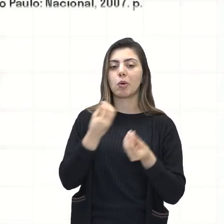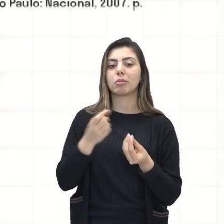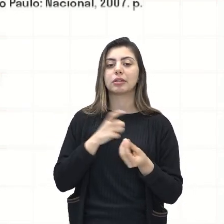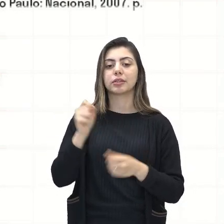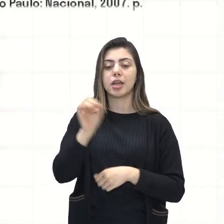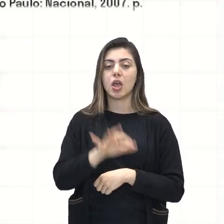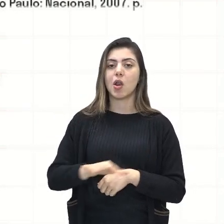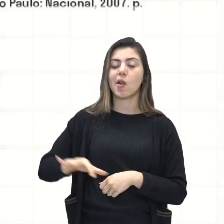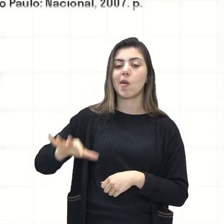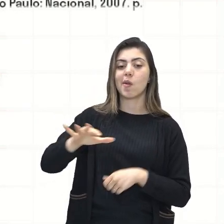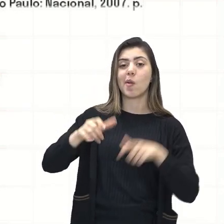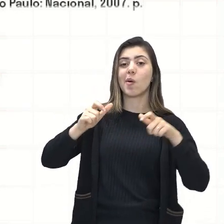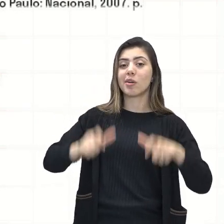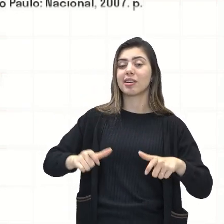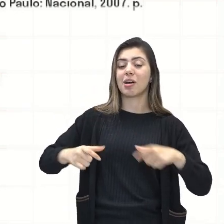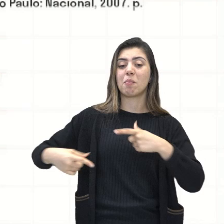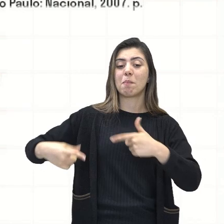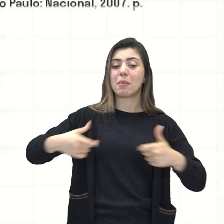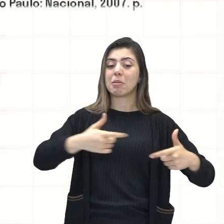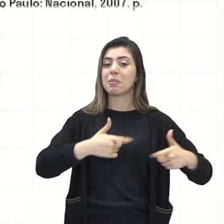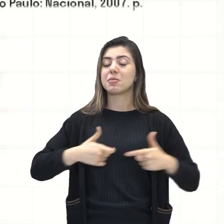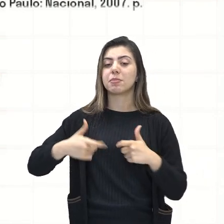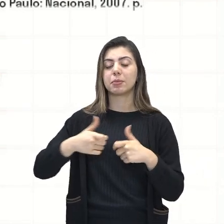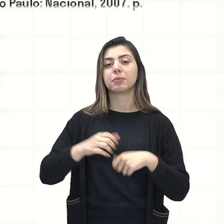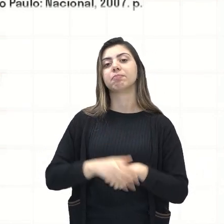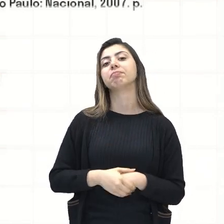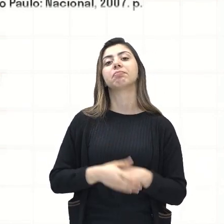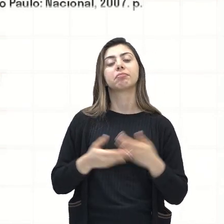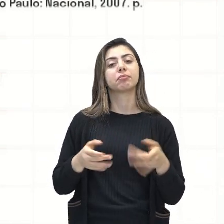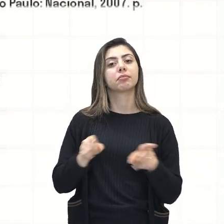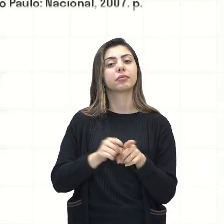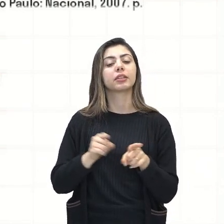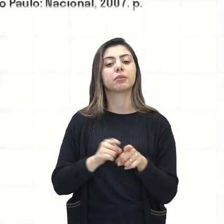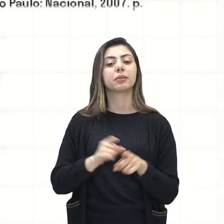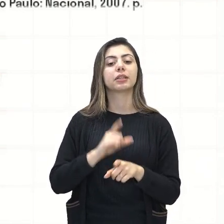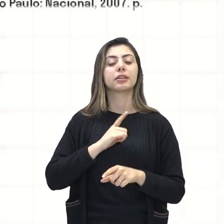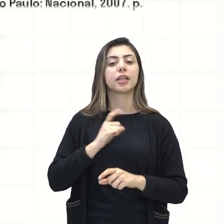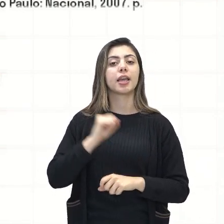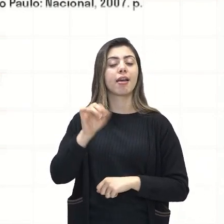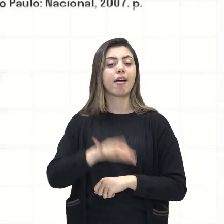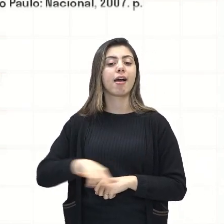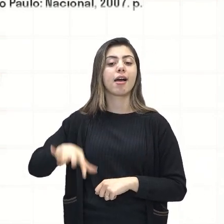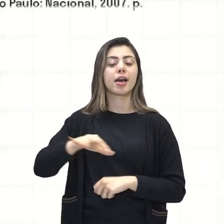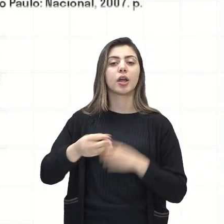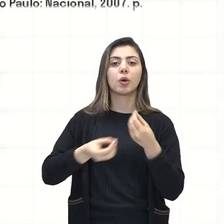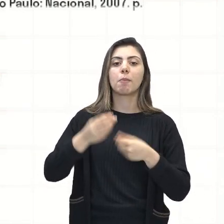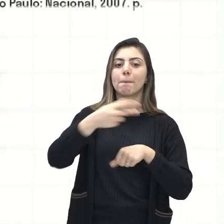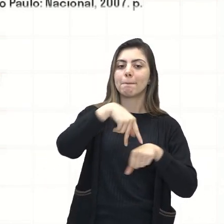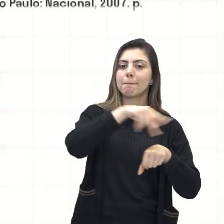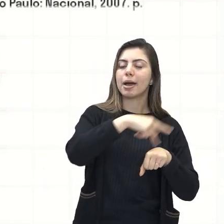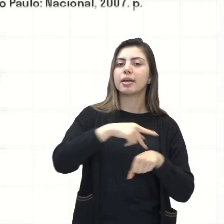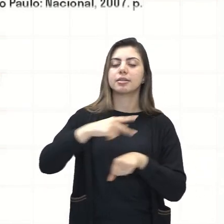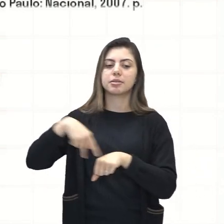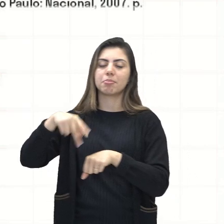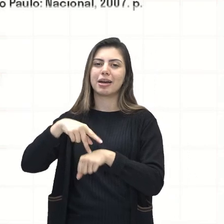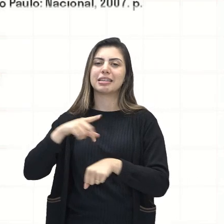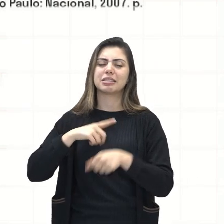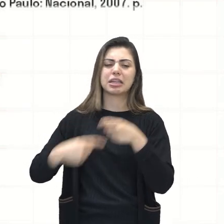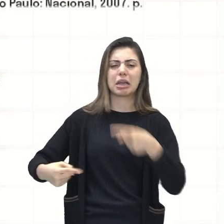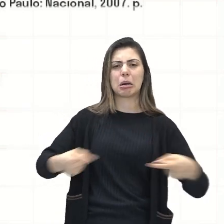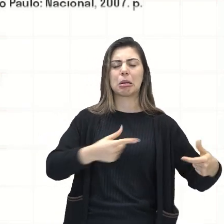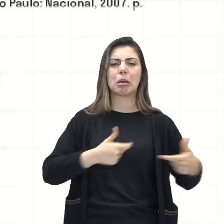consideradas áreas de guerra civil. E temos também muitas áreas onde as nações estão se confrontando. Dois países estão